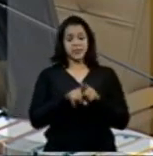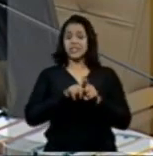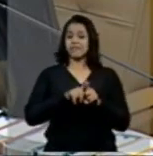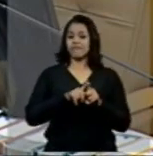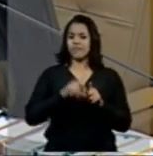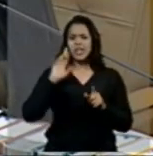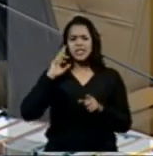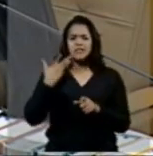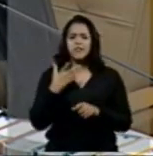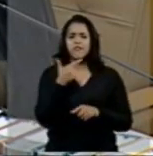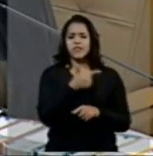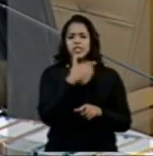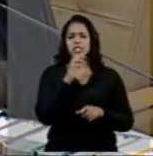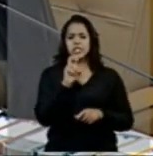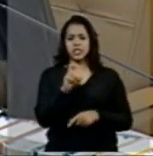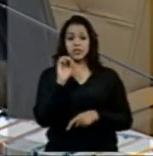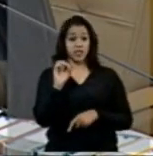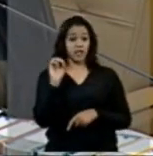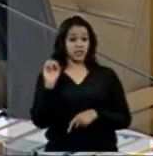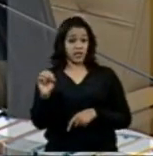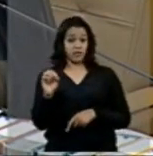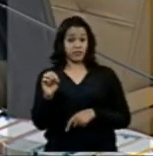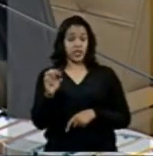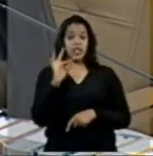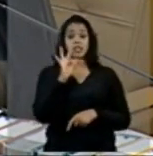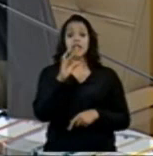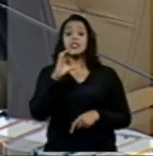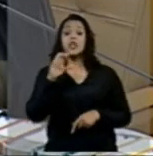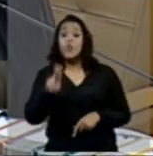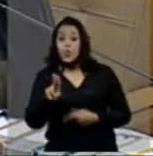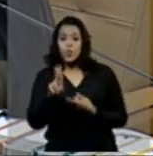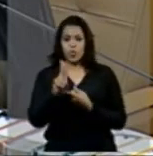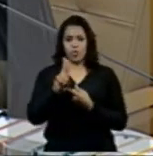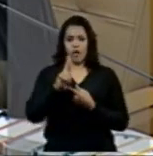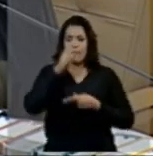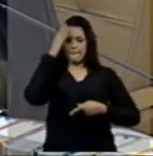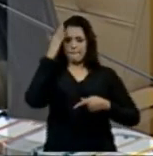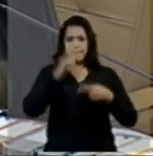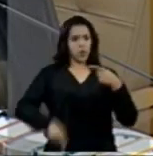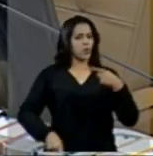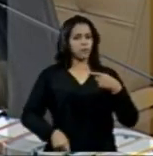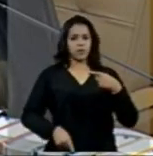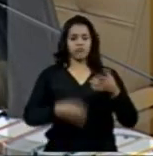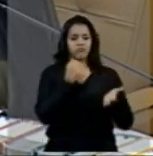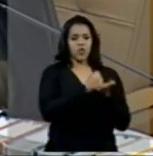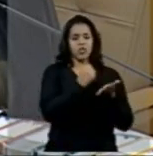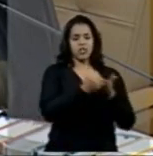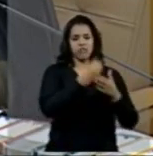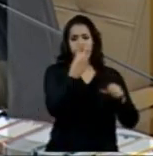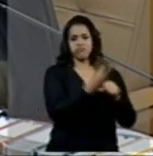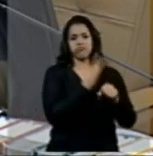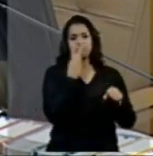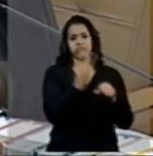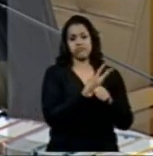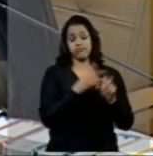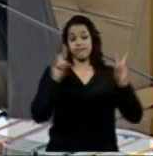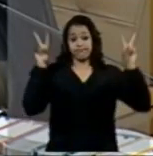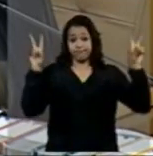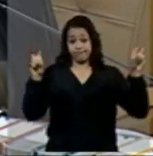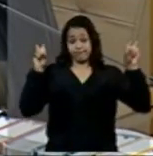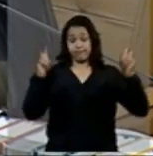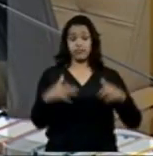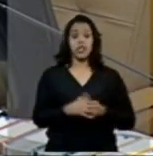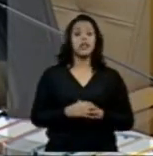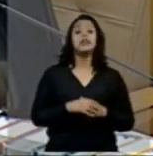decisão 2500 do Tribunal de Contas da União, que vedou a contratação terceirizada, aspas, de